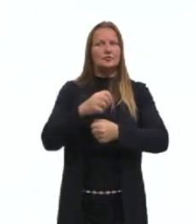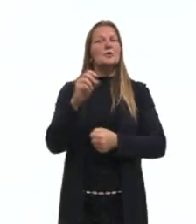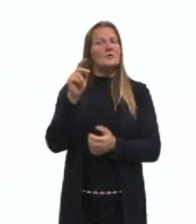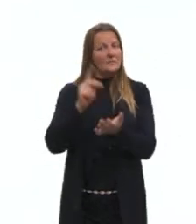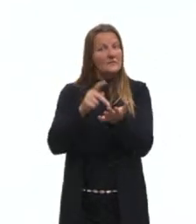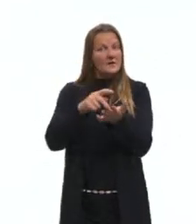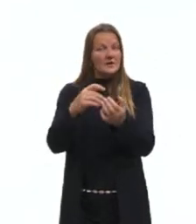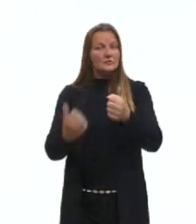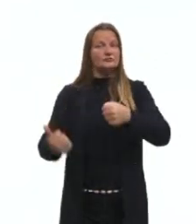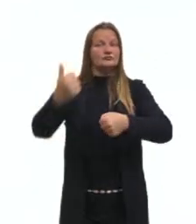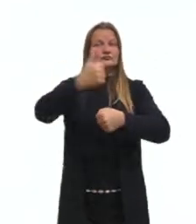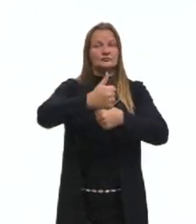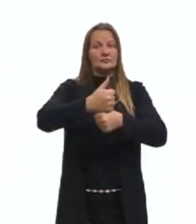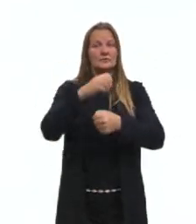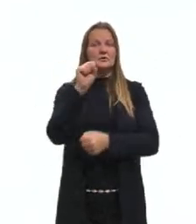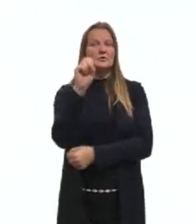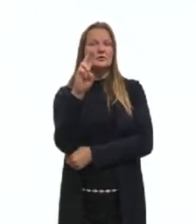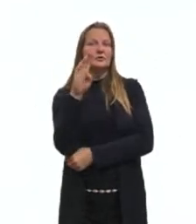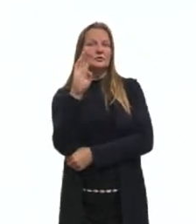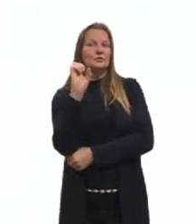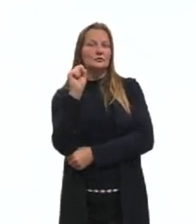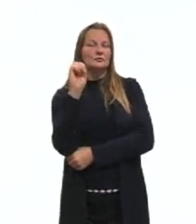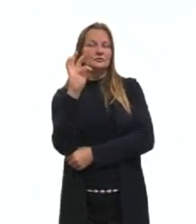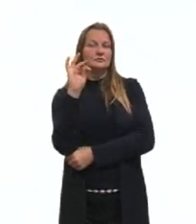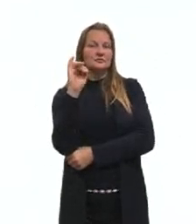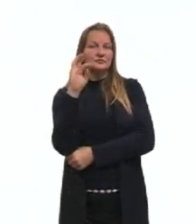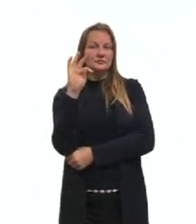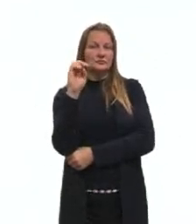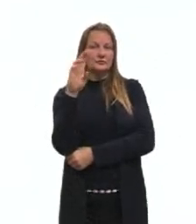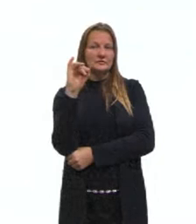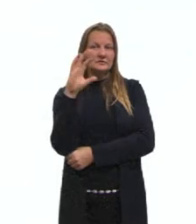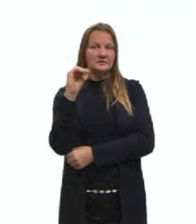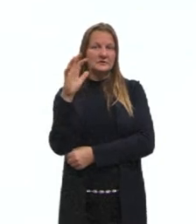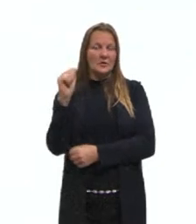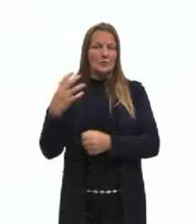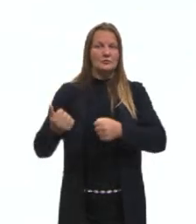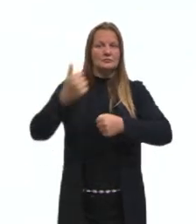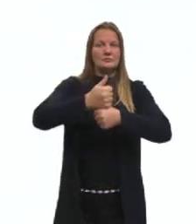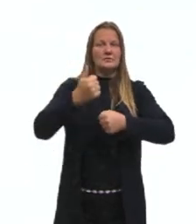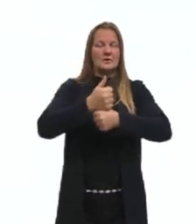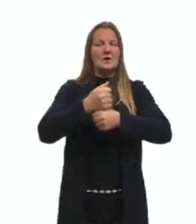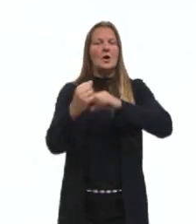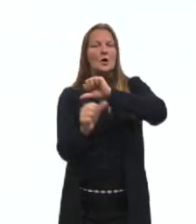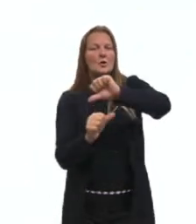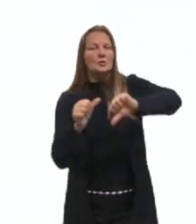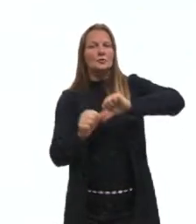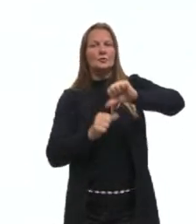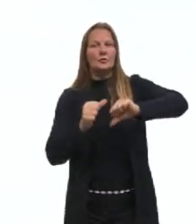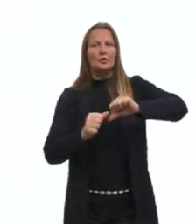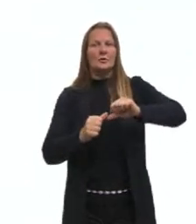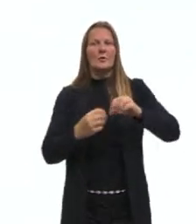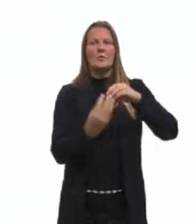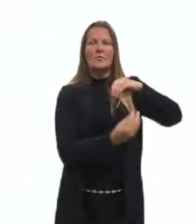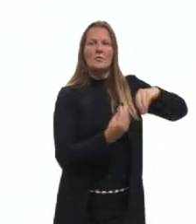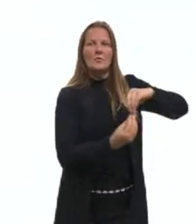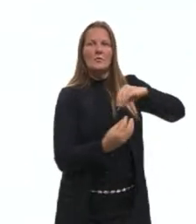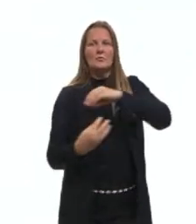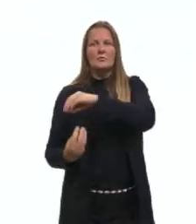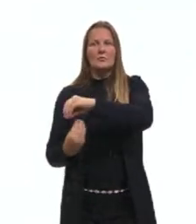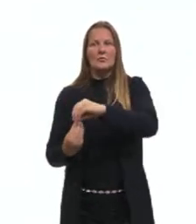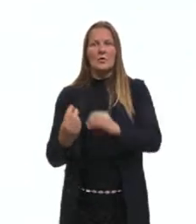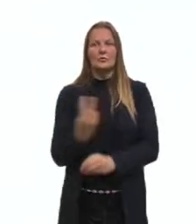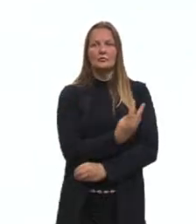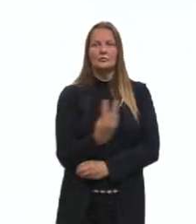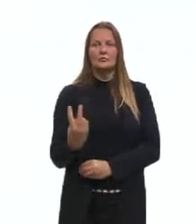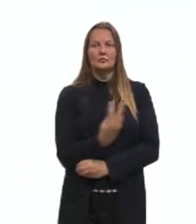né o nome já diz o que que seria uma substituição é uma troca entre compostos eu vou ter dois compostos orgânicos